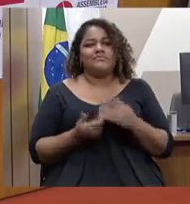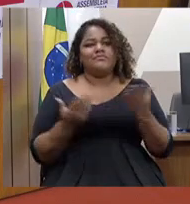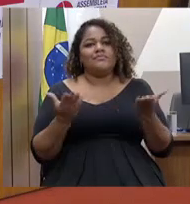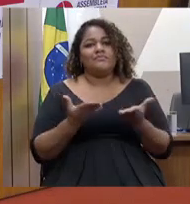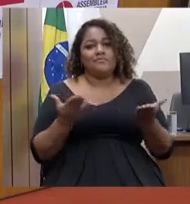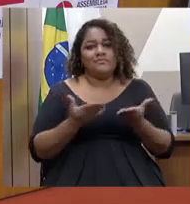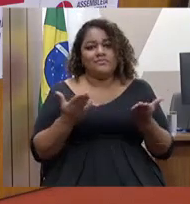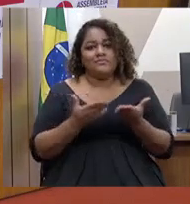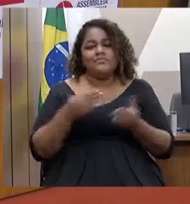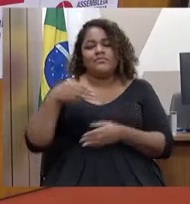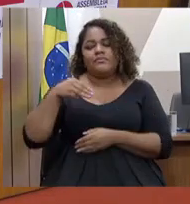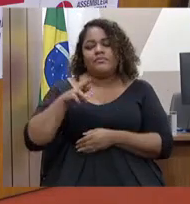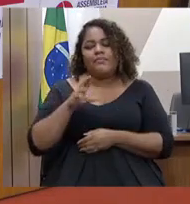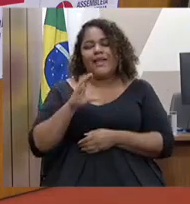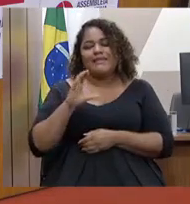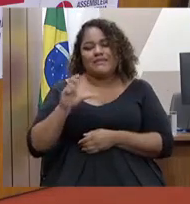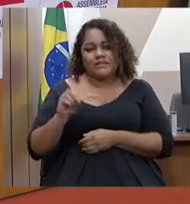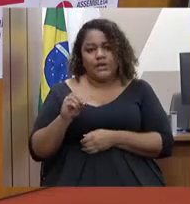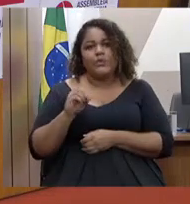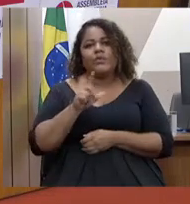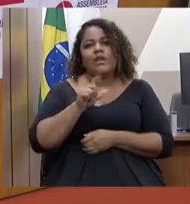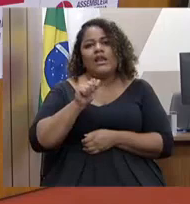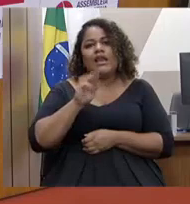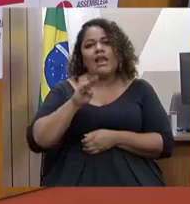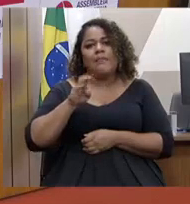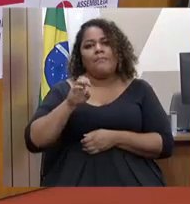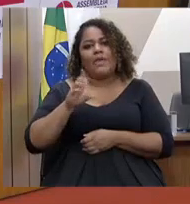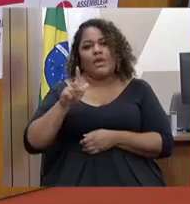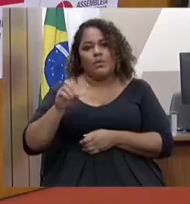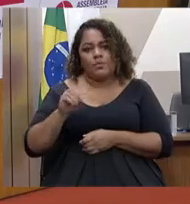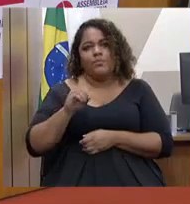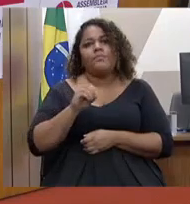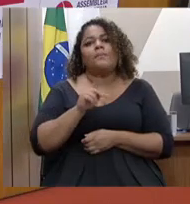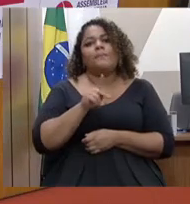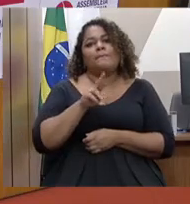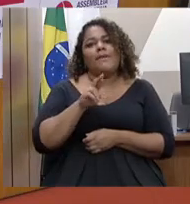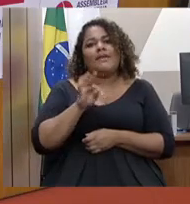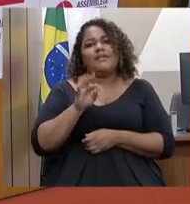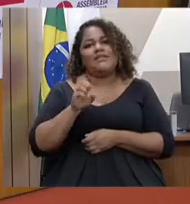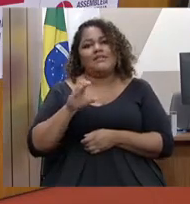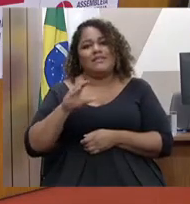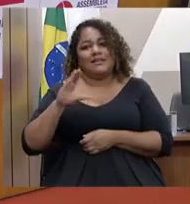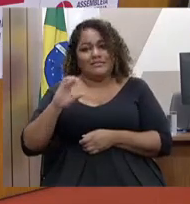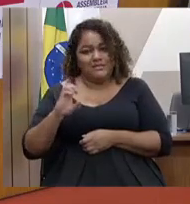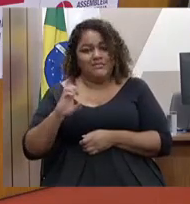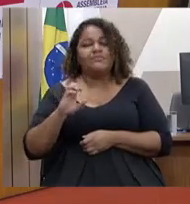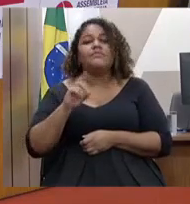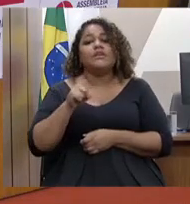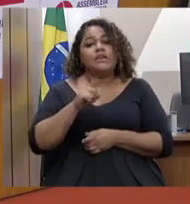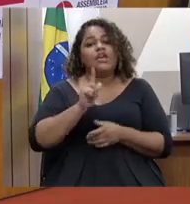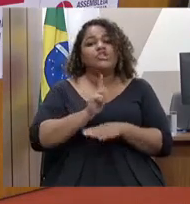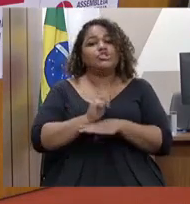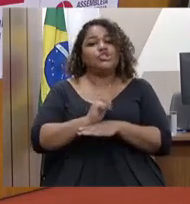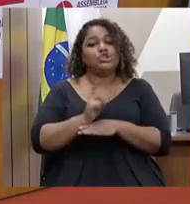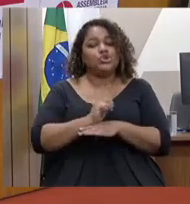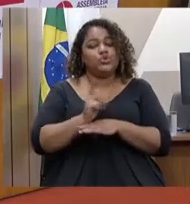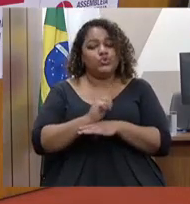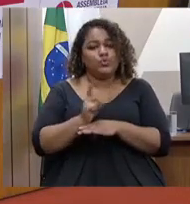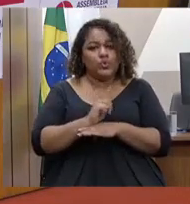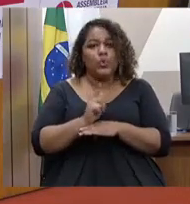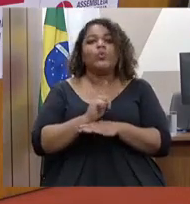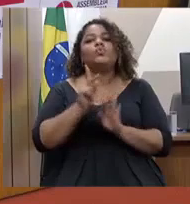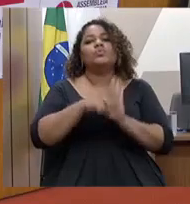pertence Desembargador do Tribunal Regional do Trabalho da Terceira Região gestor regional do programa trabalho